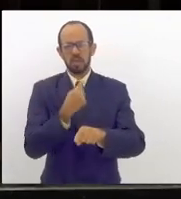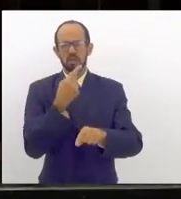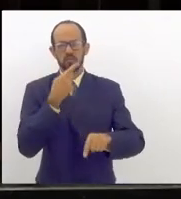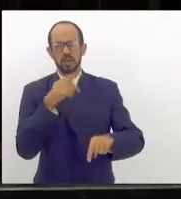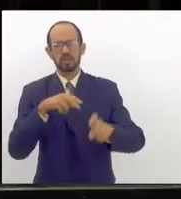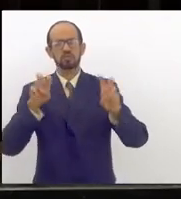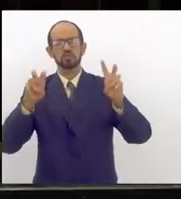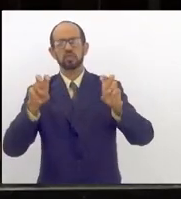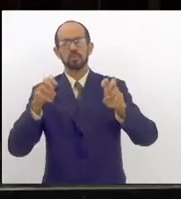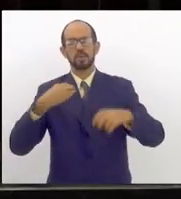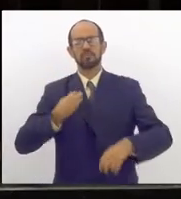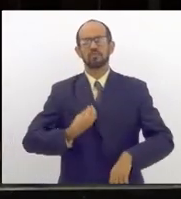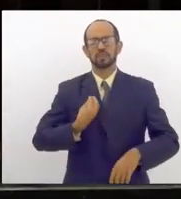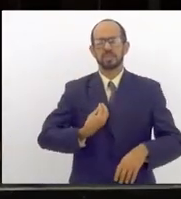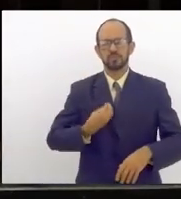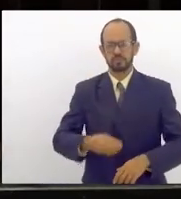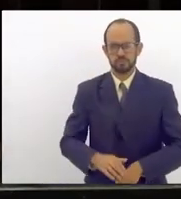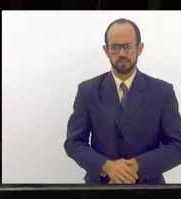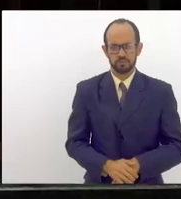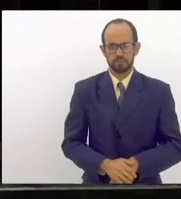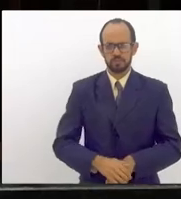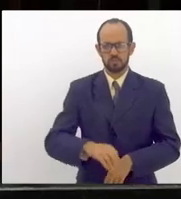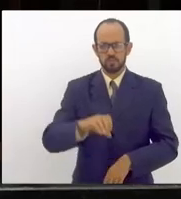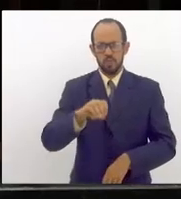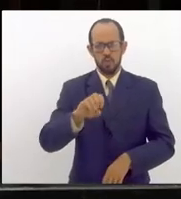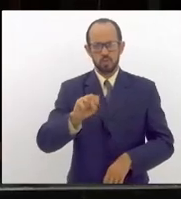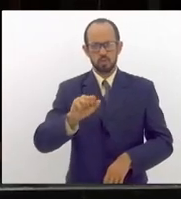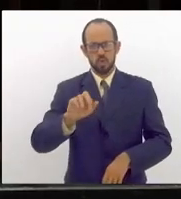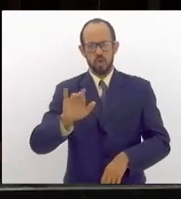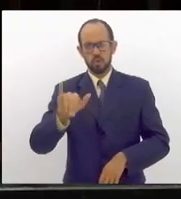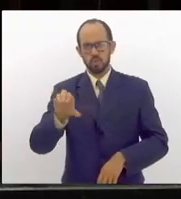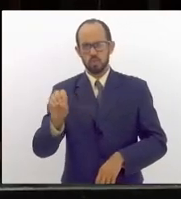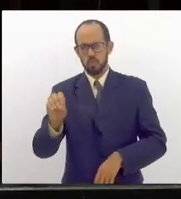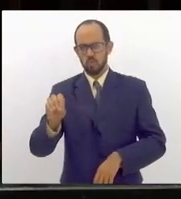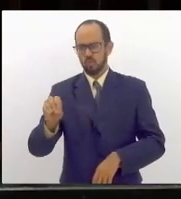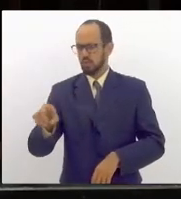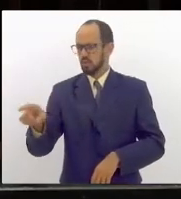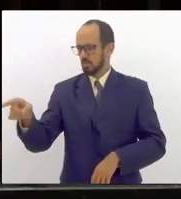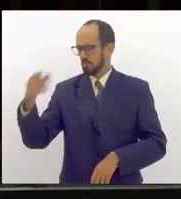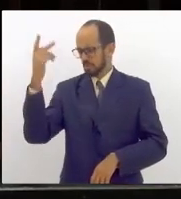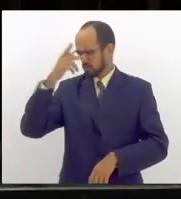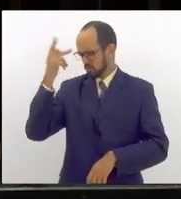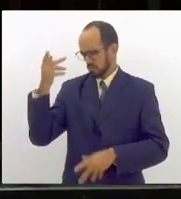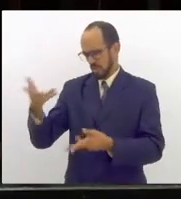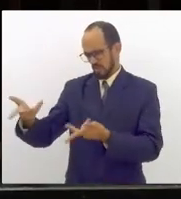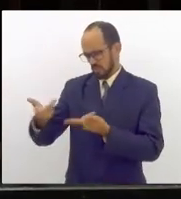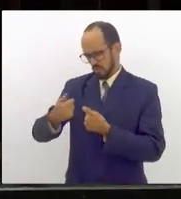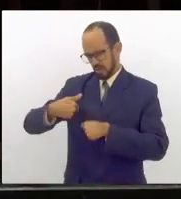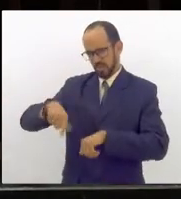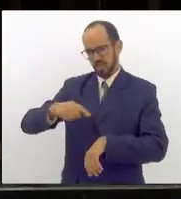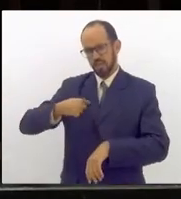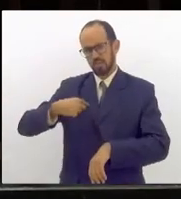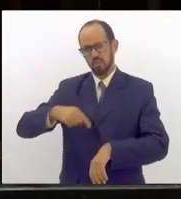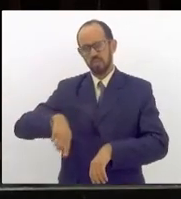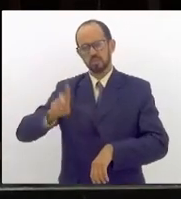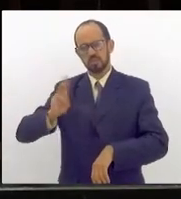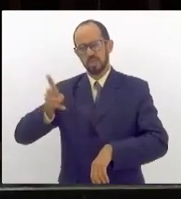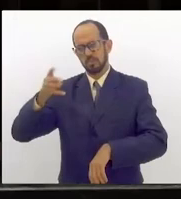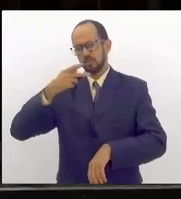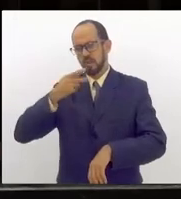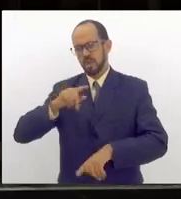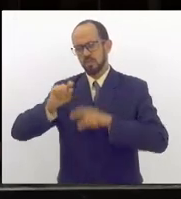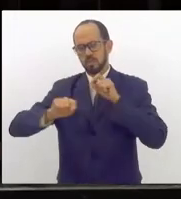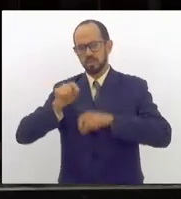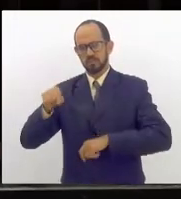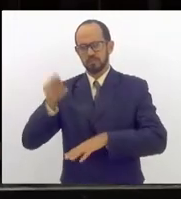a vida o Osório que tá aqui na minha frente a pessoa maravilhosa eu tenho mania de falar que o